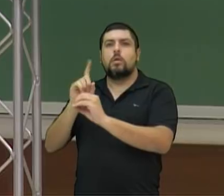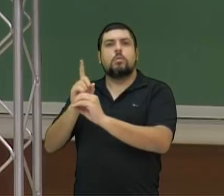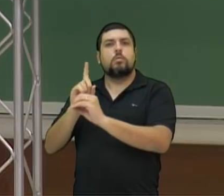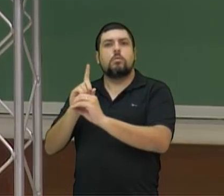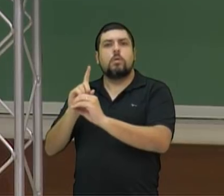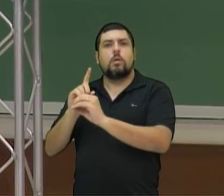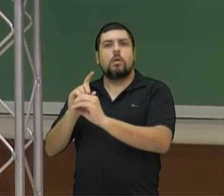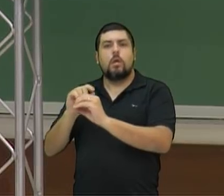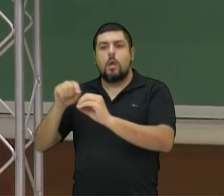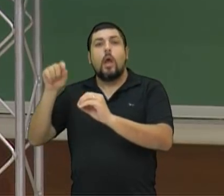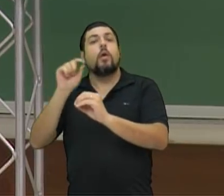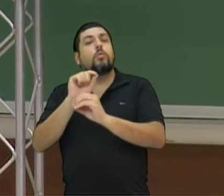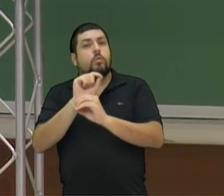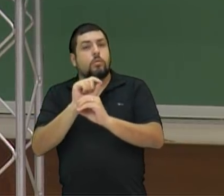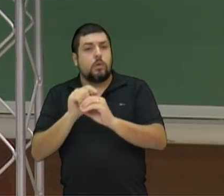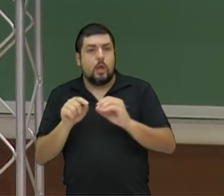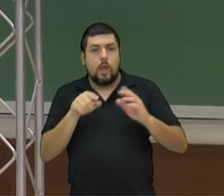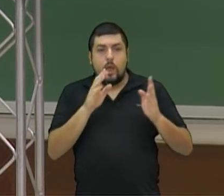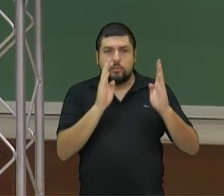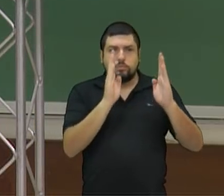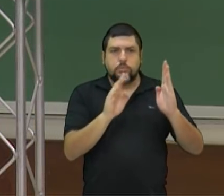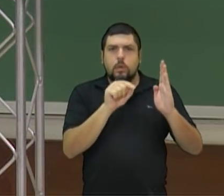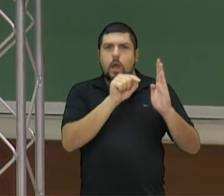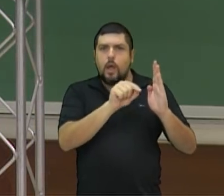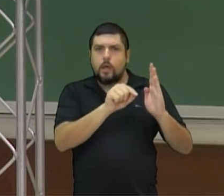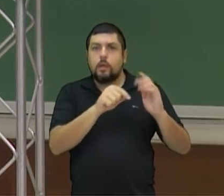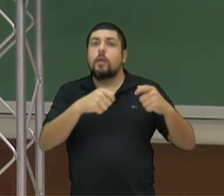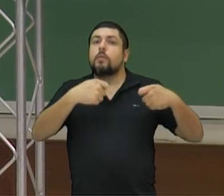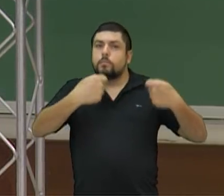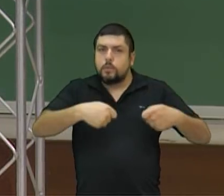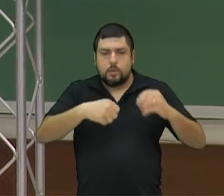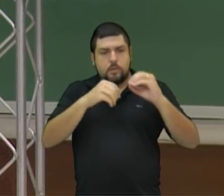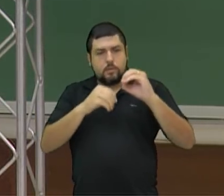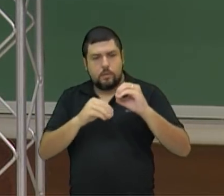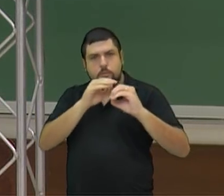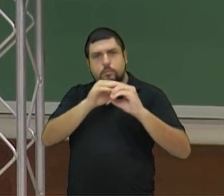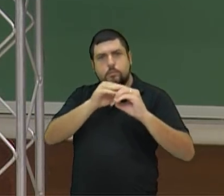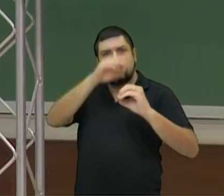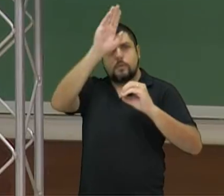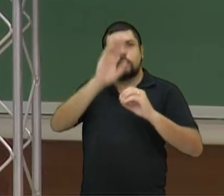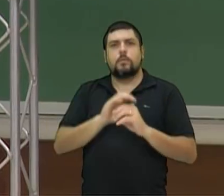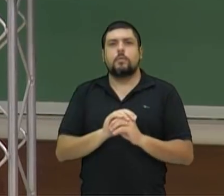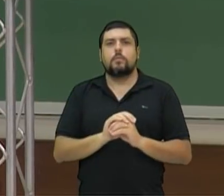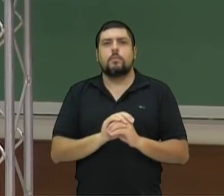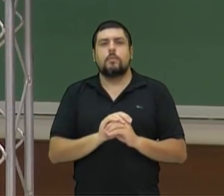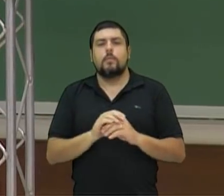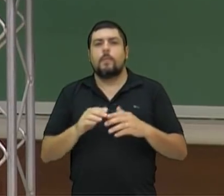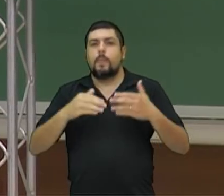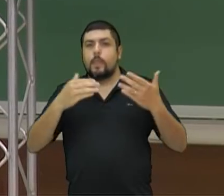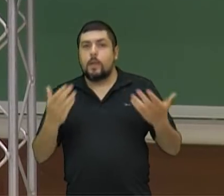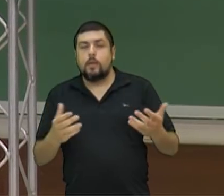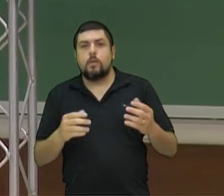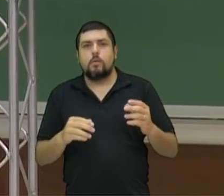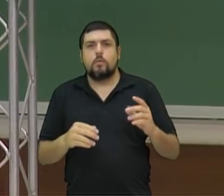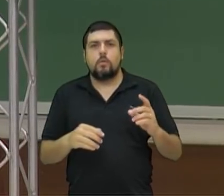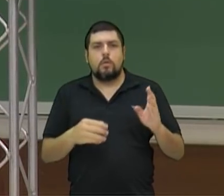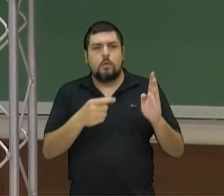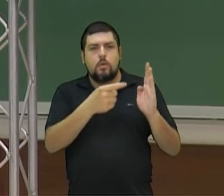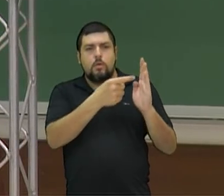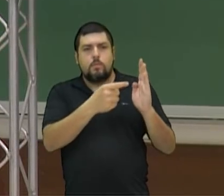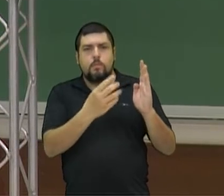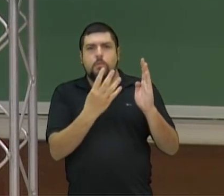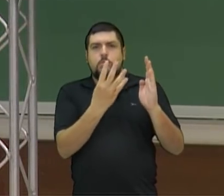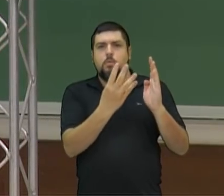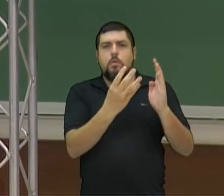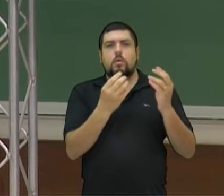vale para x maior que zero. Menos 4 é menor que zero. Então, módulo de menos 4, eu faço o quê? Eu coloco menos